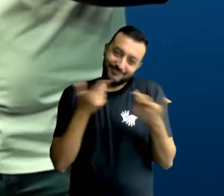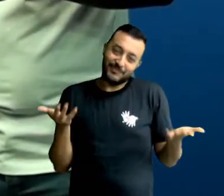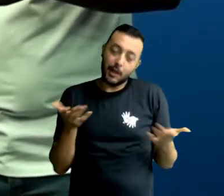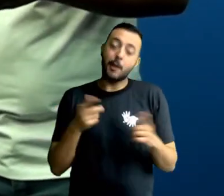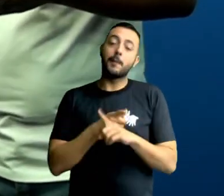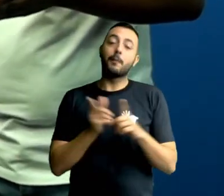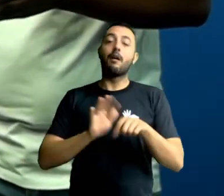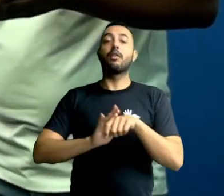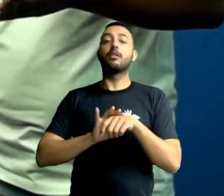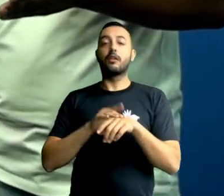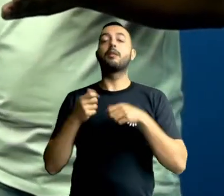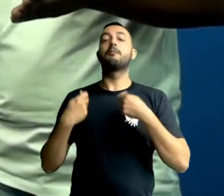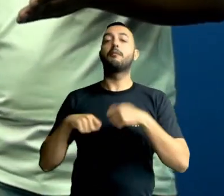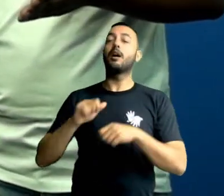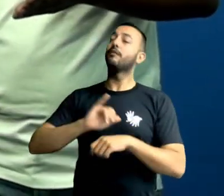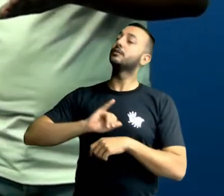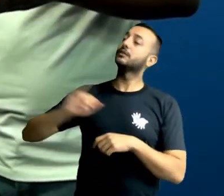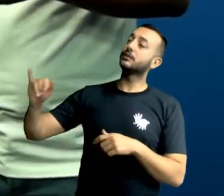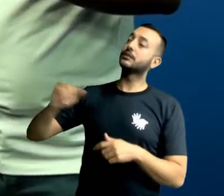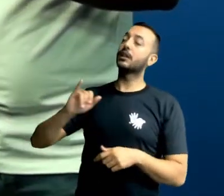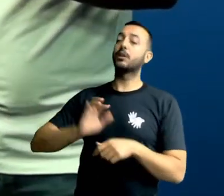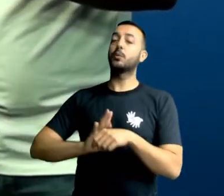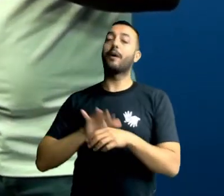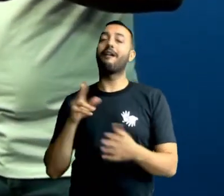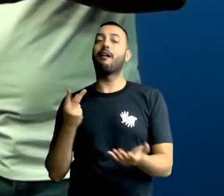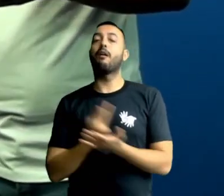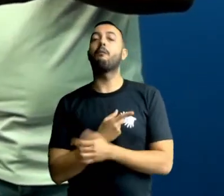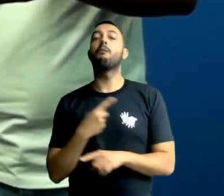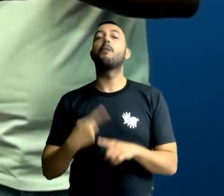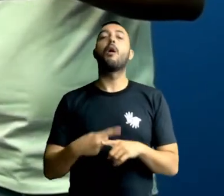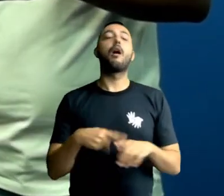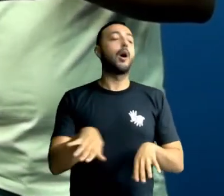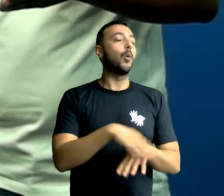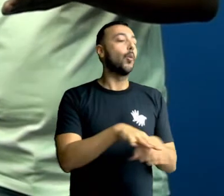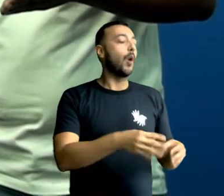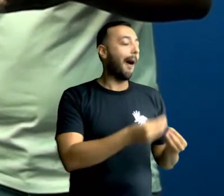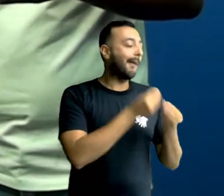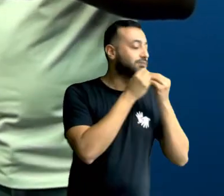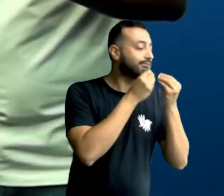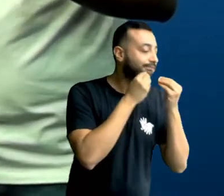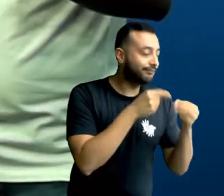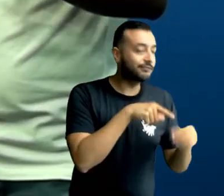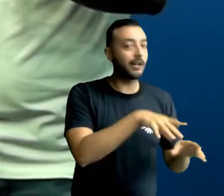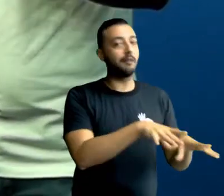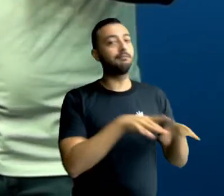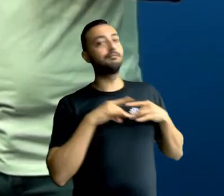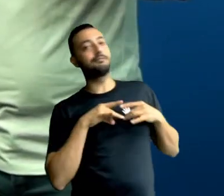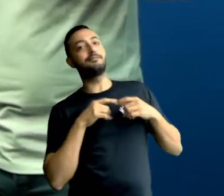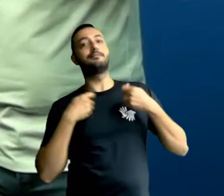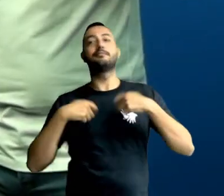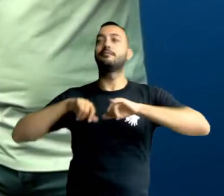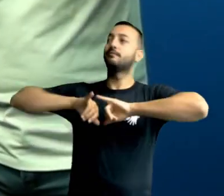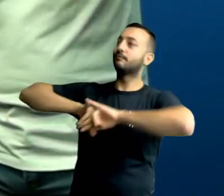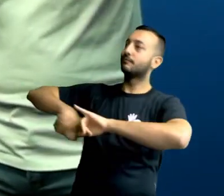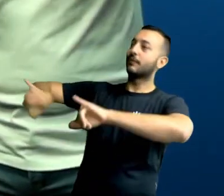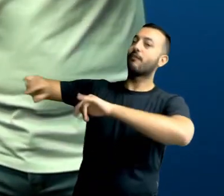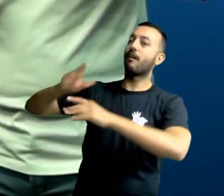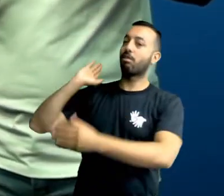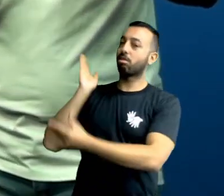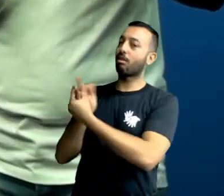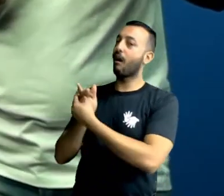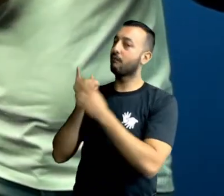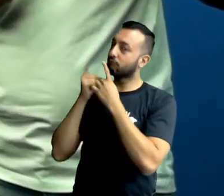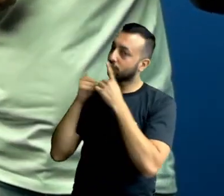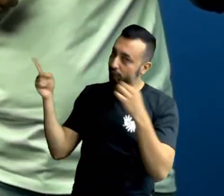ser notificadas à vigilância em saúde, à vigilância sanitária, e que eu falarei mais na frente sobre o papel dessa vigilância sanitária